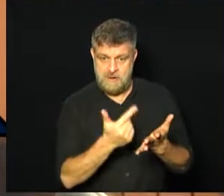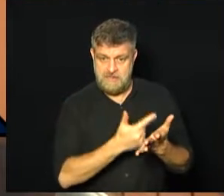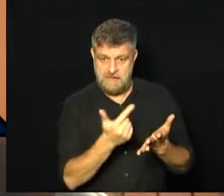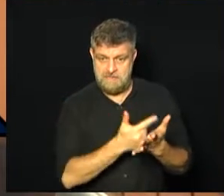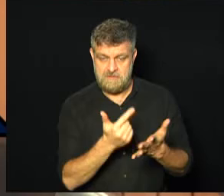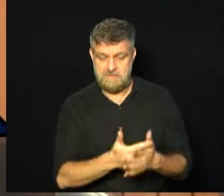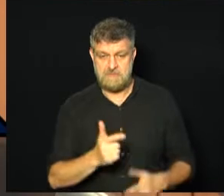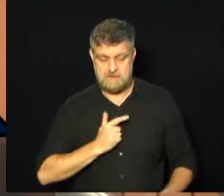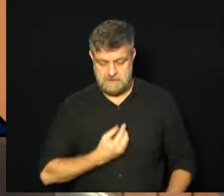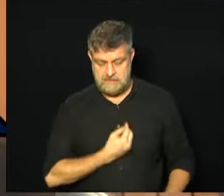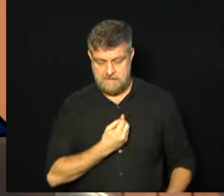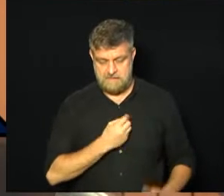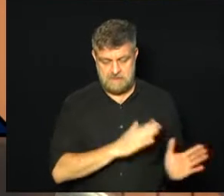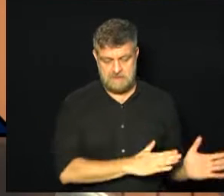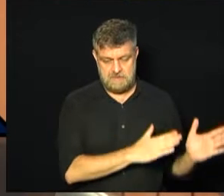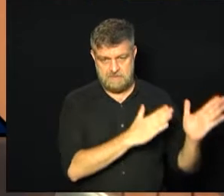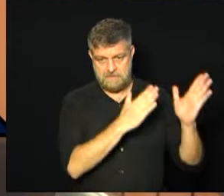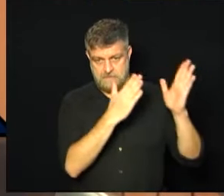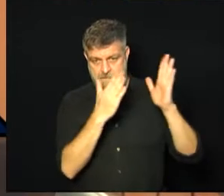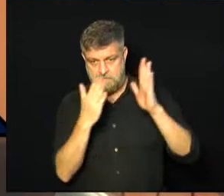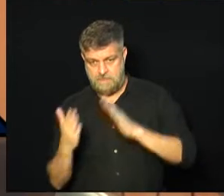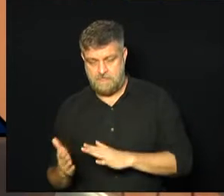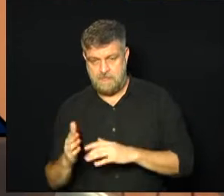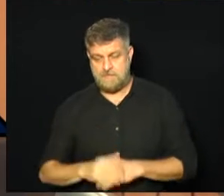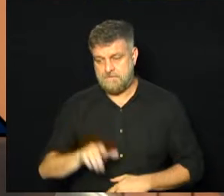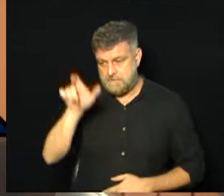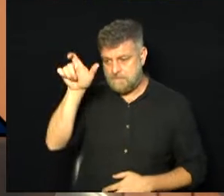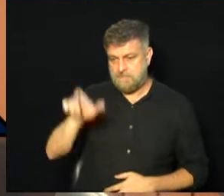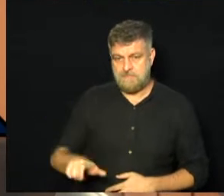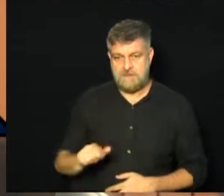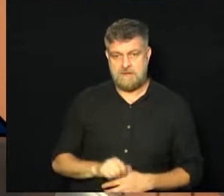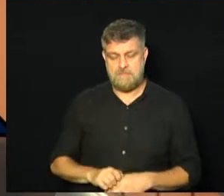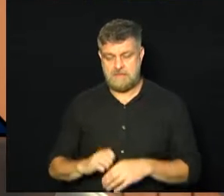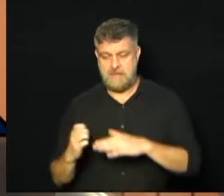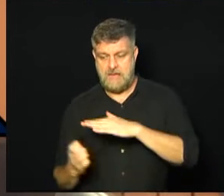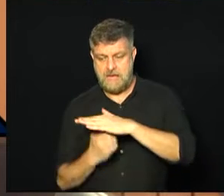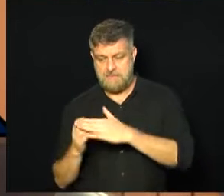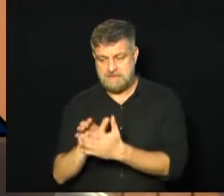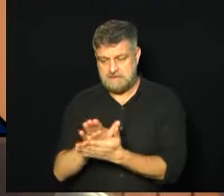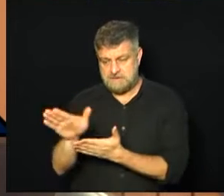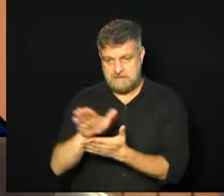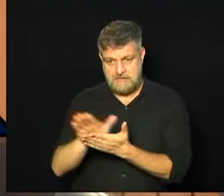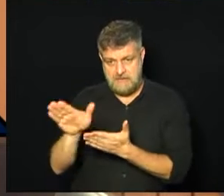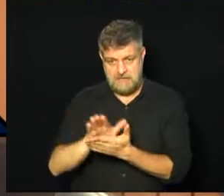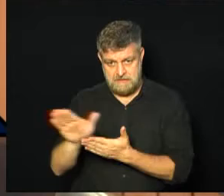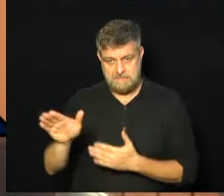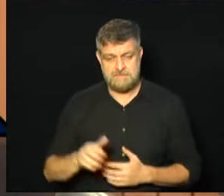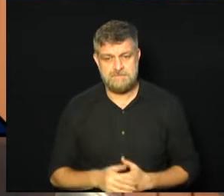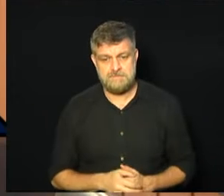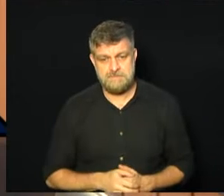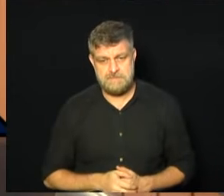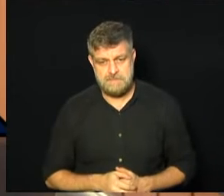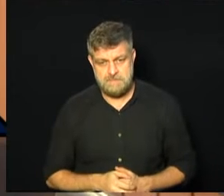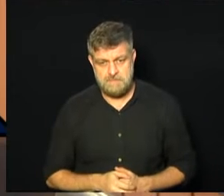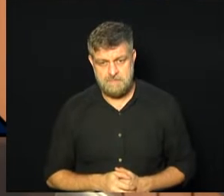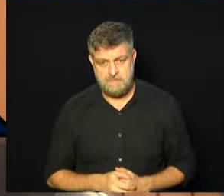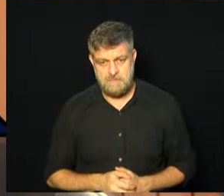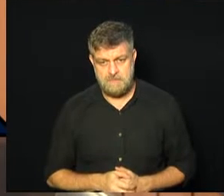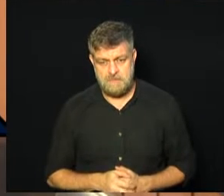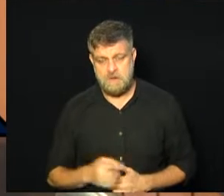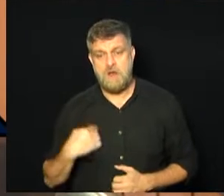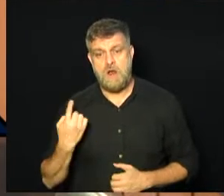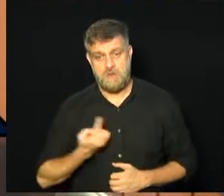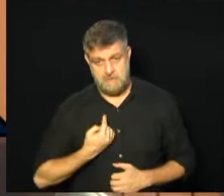Trajetória de vida, de Laudelina Campos Melo, pela editora Anita Garibaldi. Muitos aqui de nós